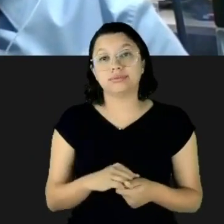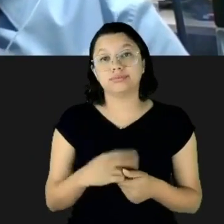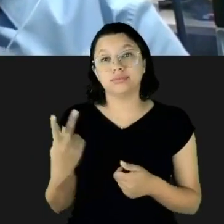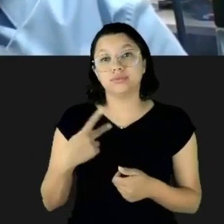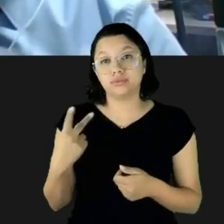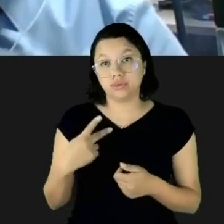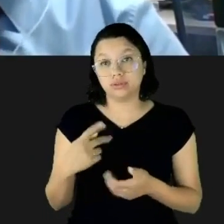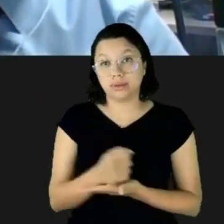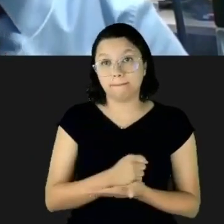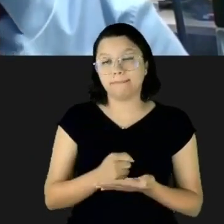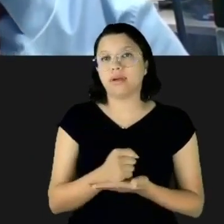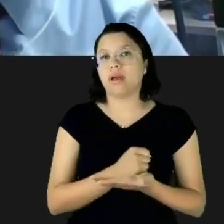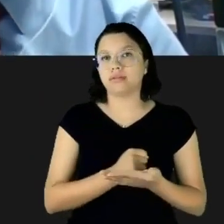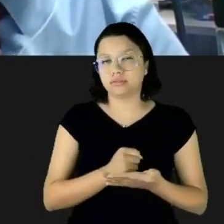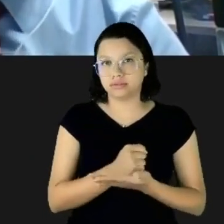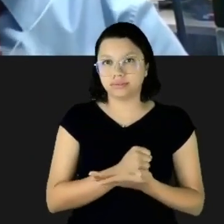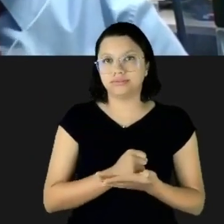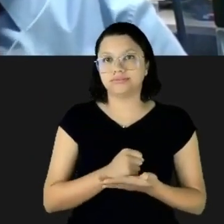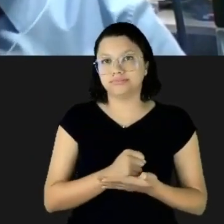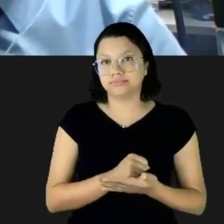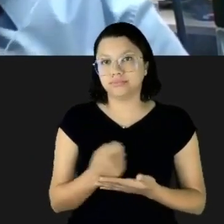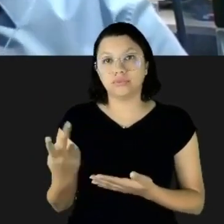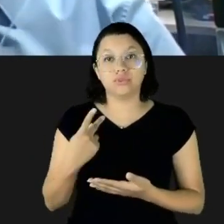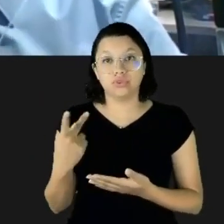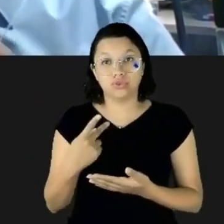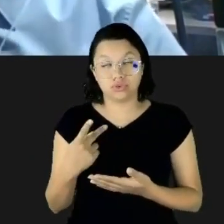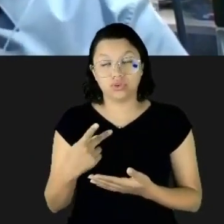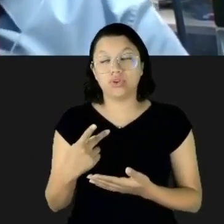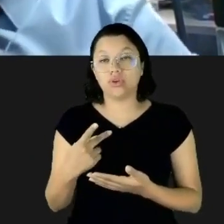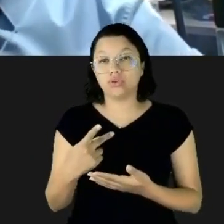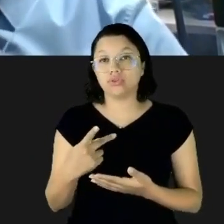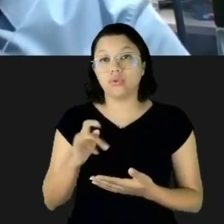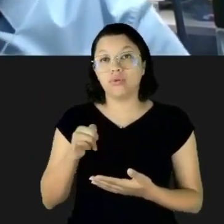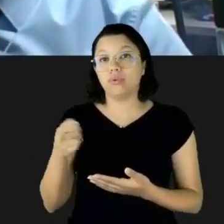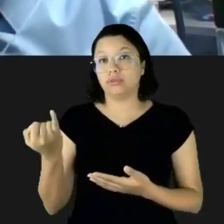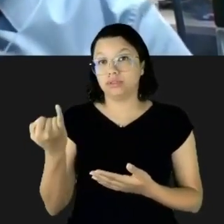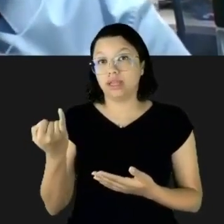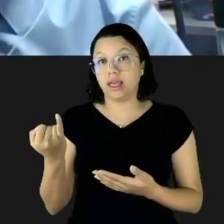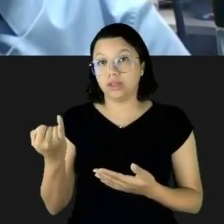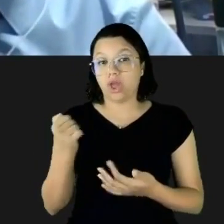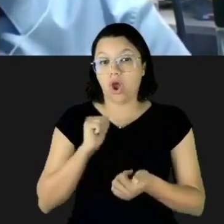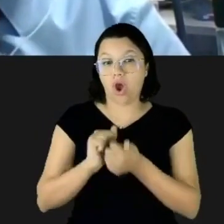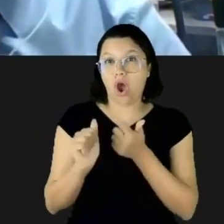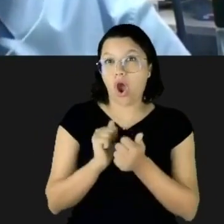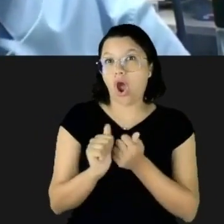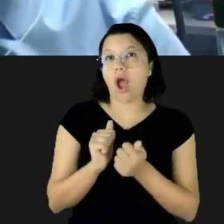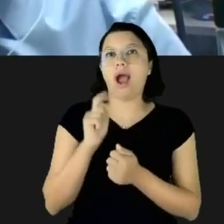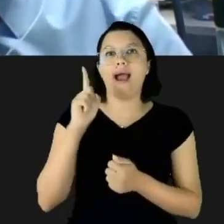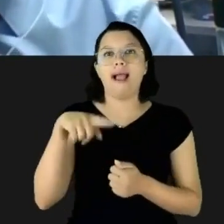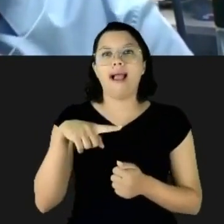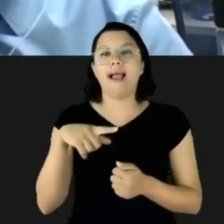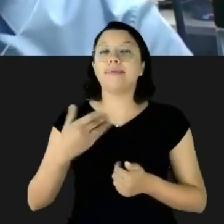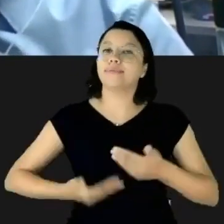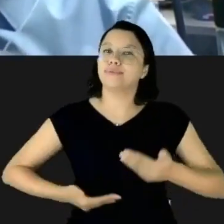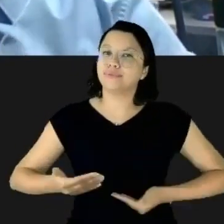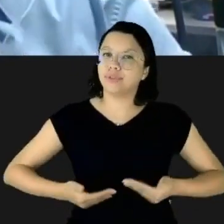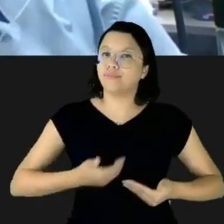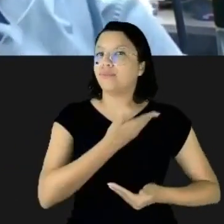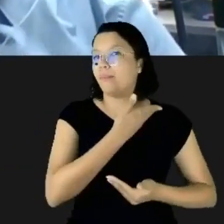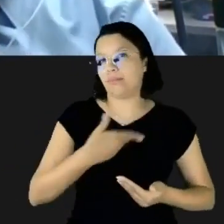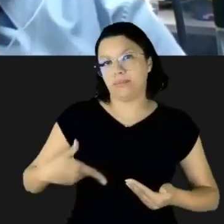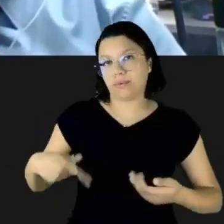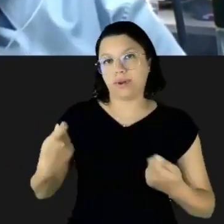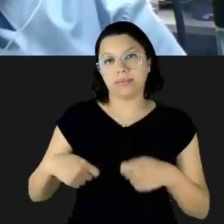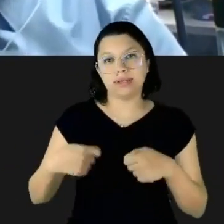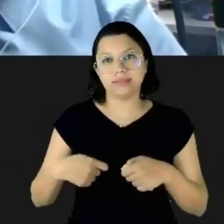pilar, a nossa vantagem competitiva é o servidor, nós precisamos plená-los,